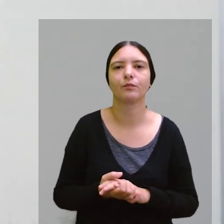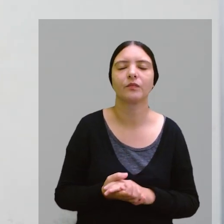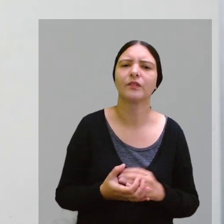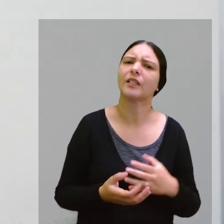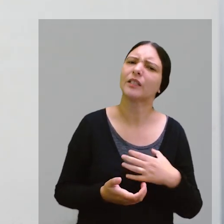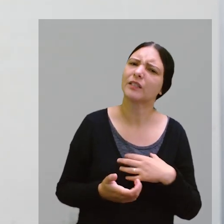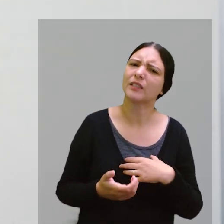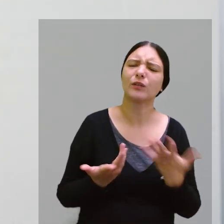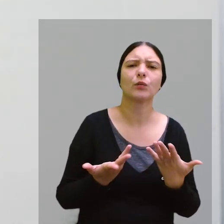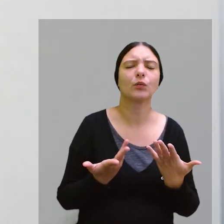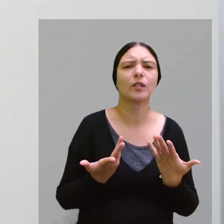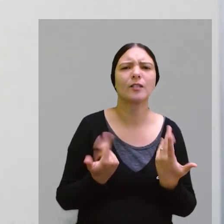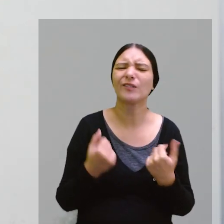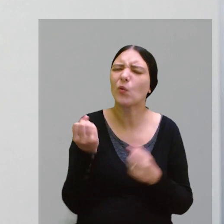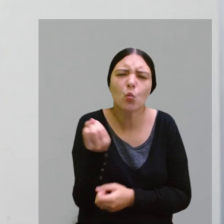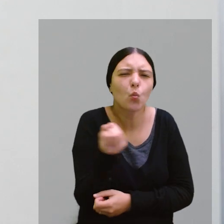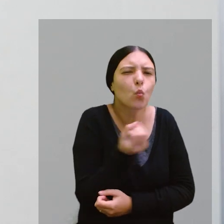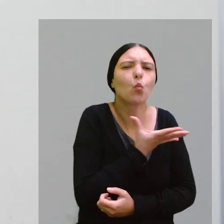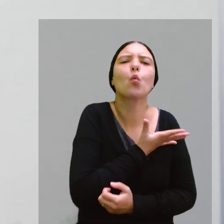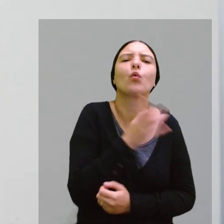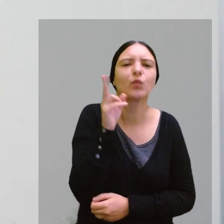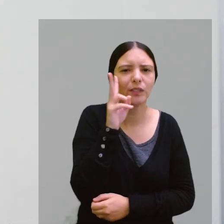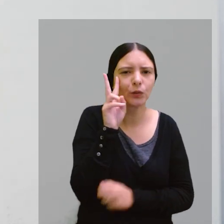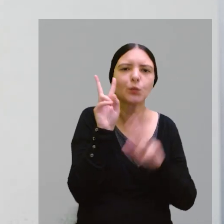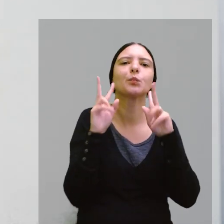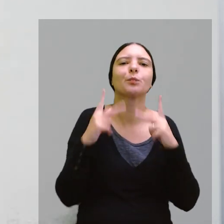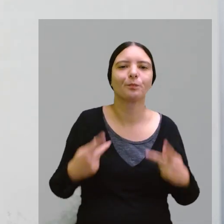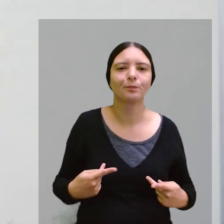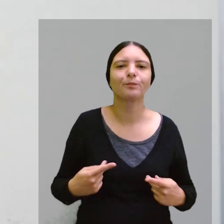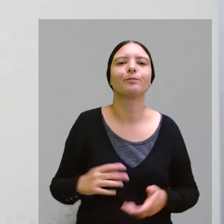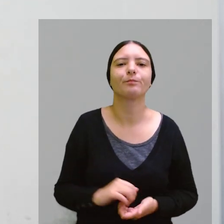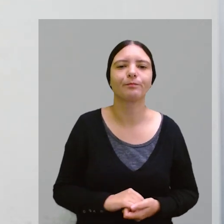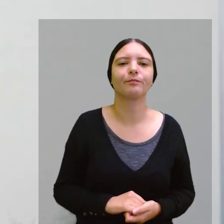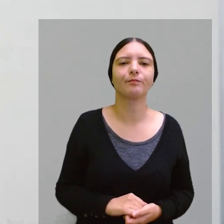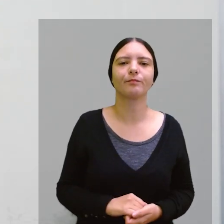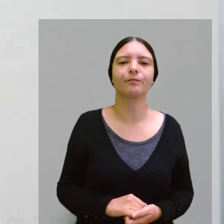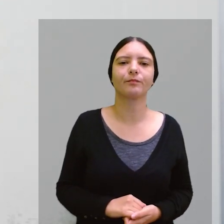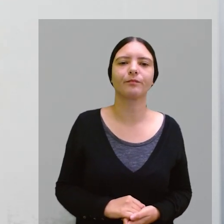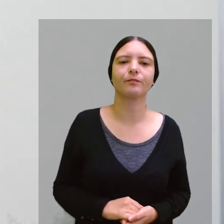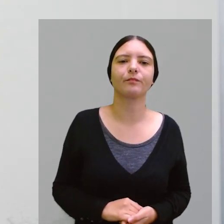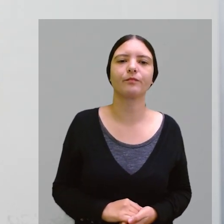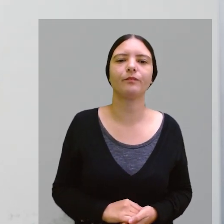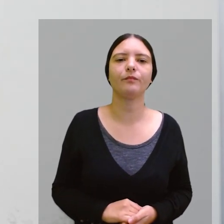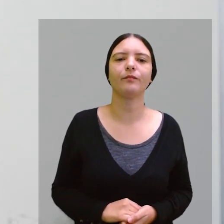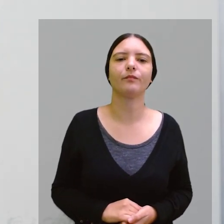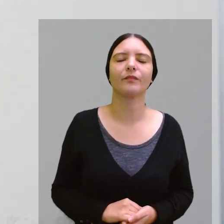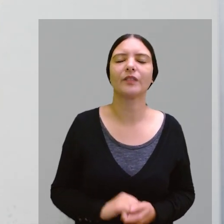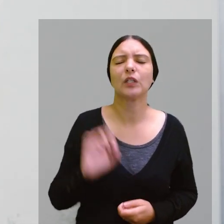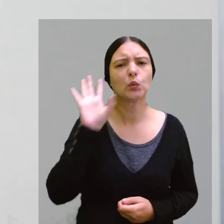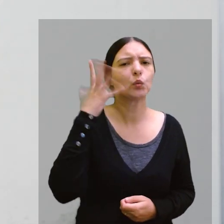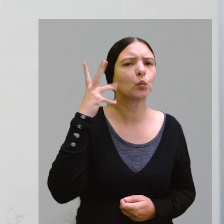uma coisa, atividade extremamente recente na história humana. É uma